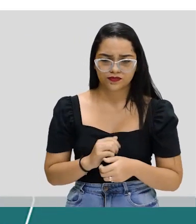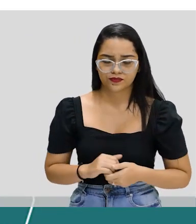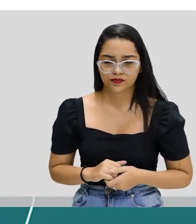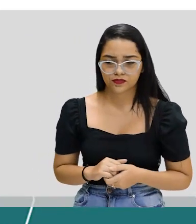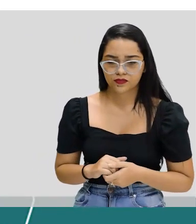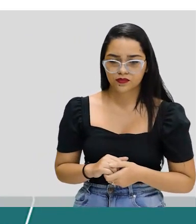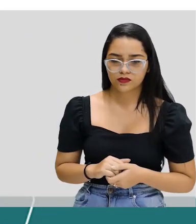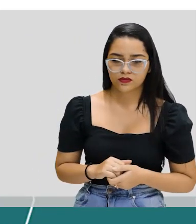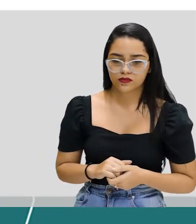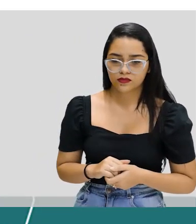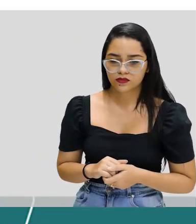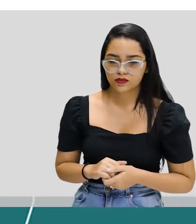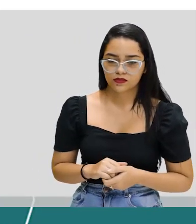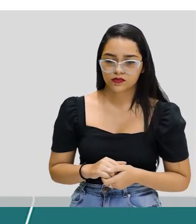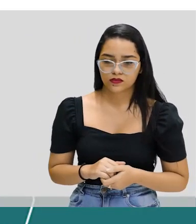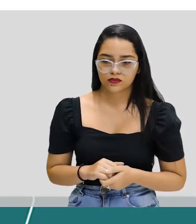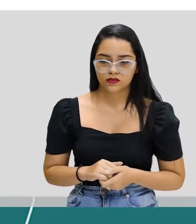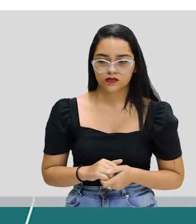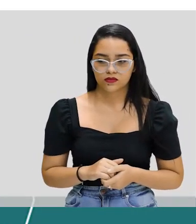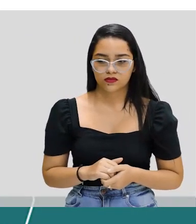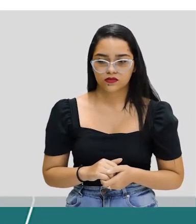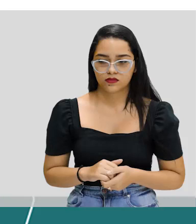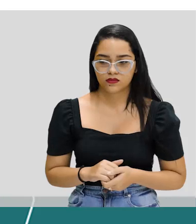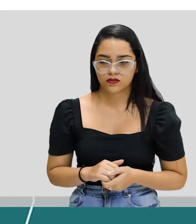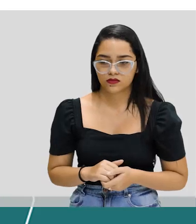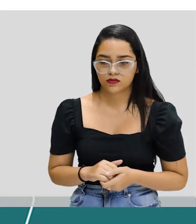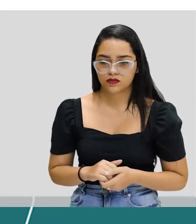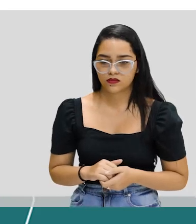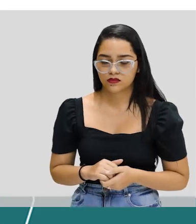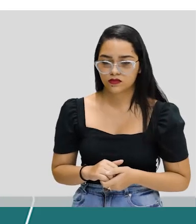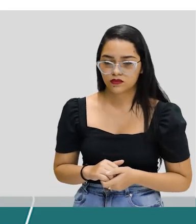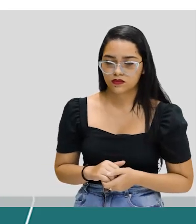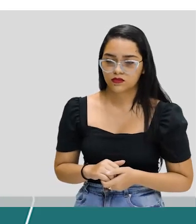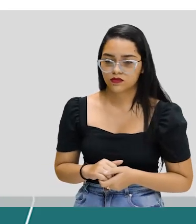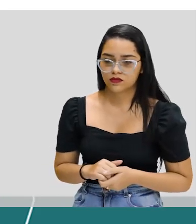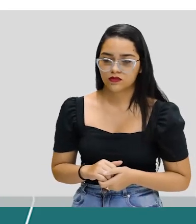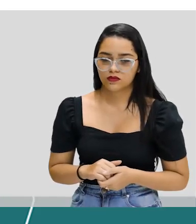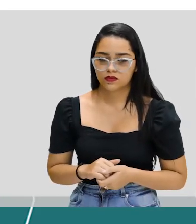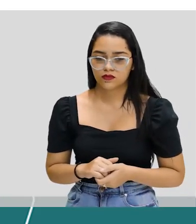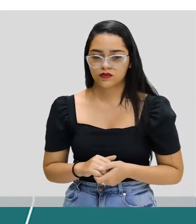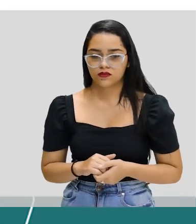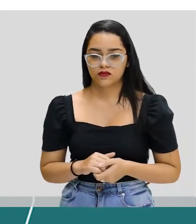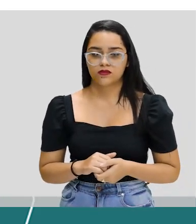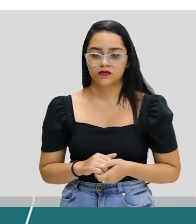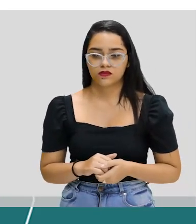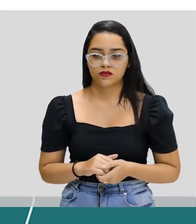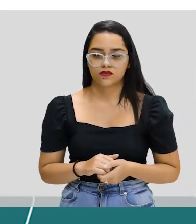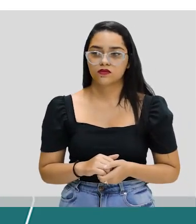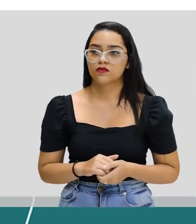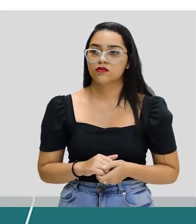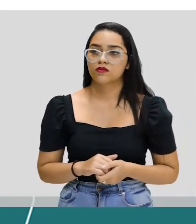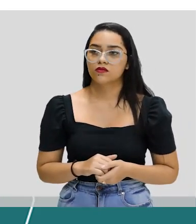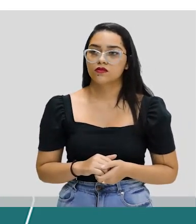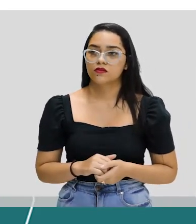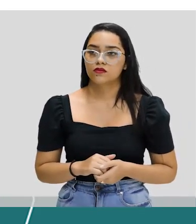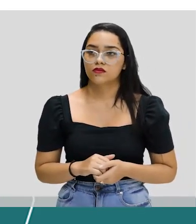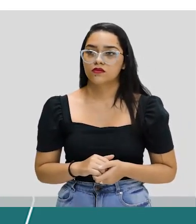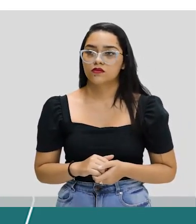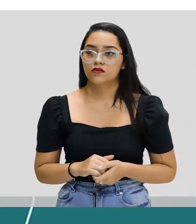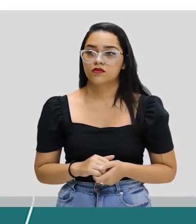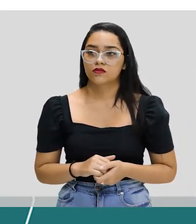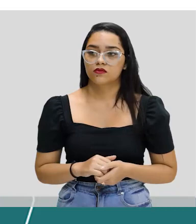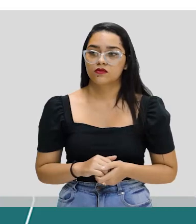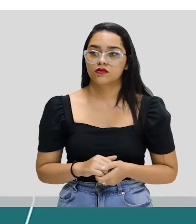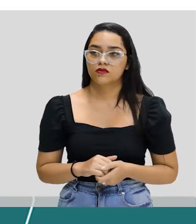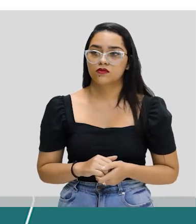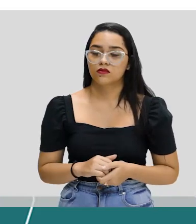texto, que aborda questões referentes ao tema do culto à celebridade, tem o objetivo